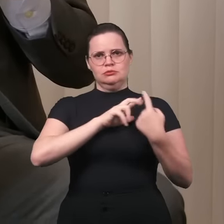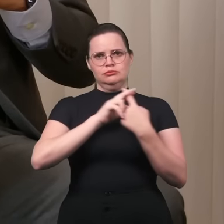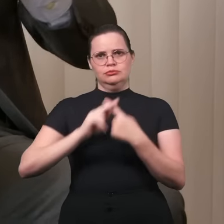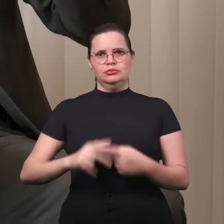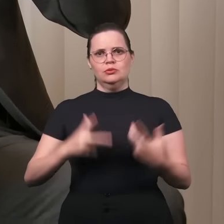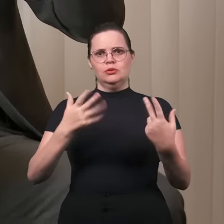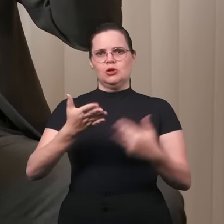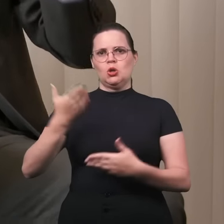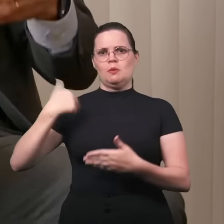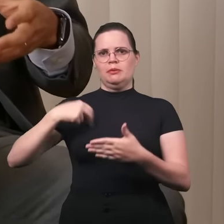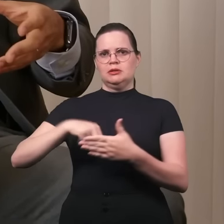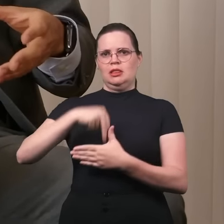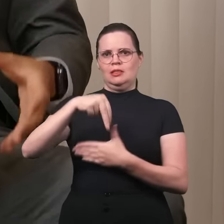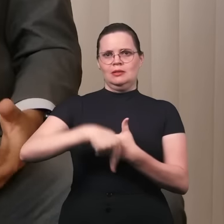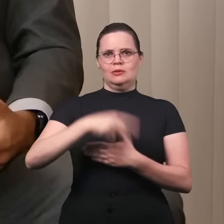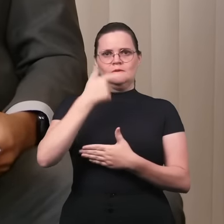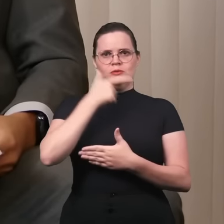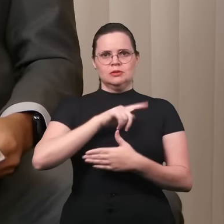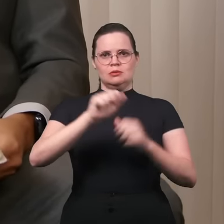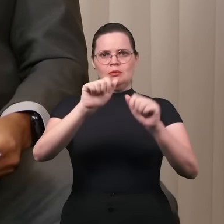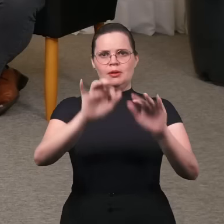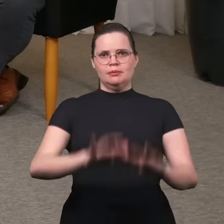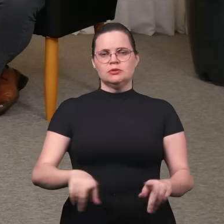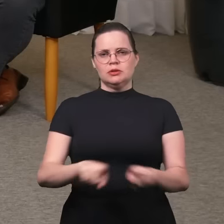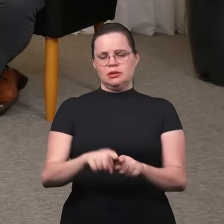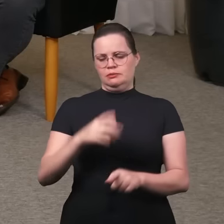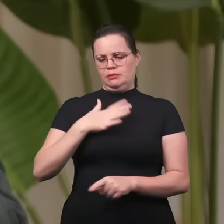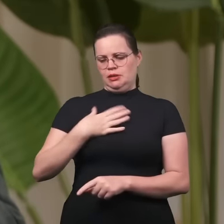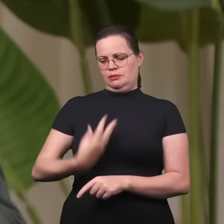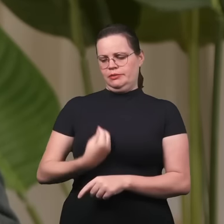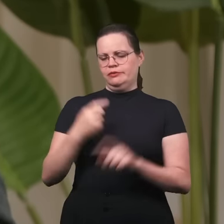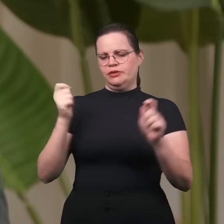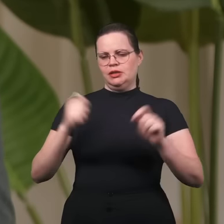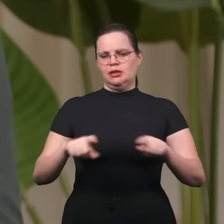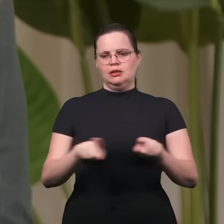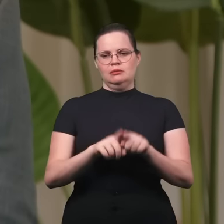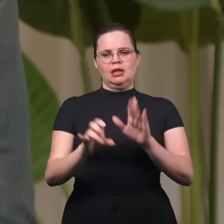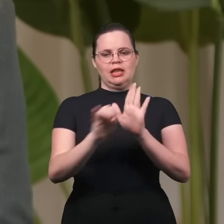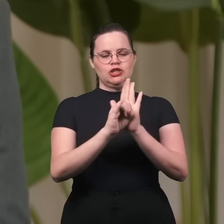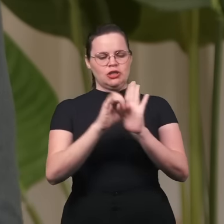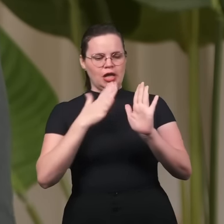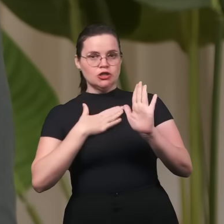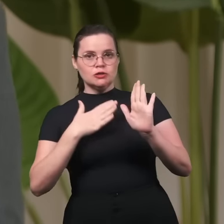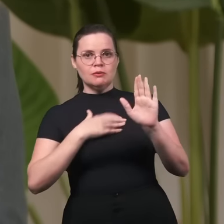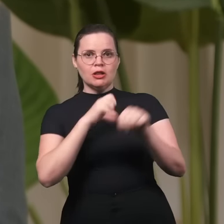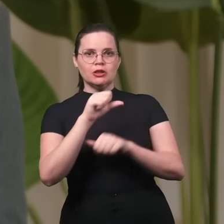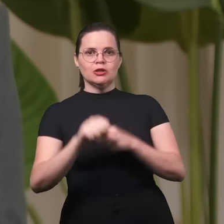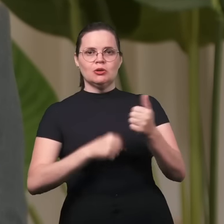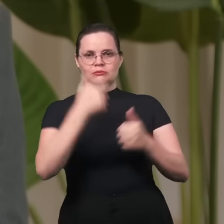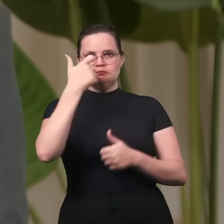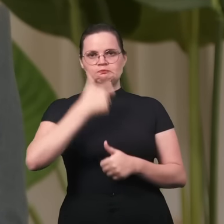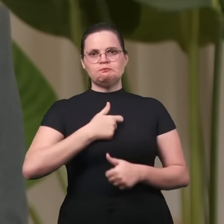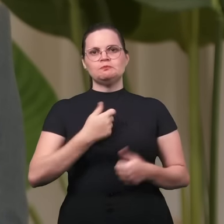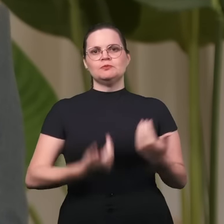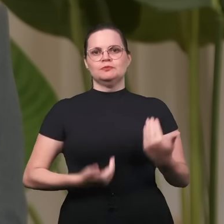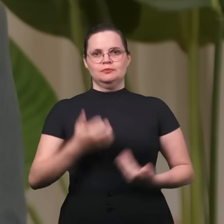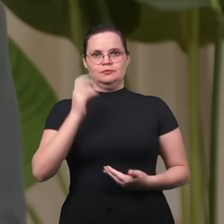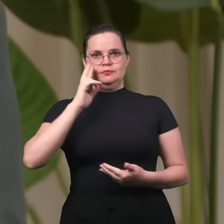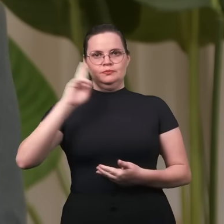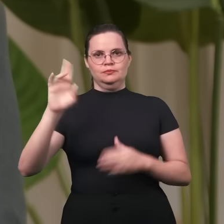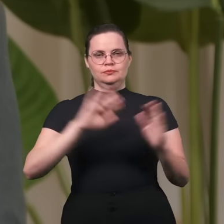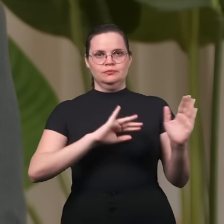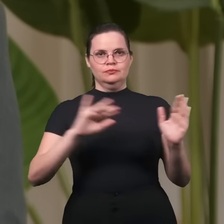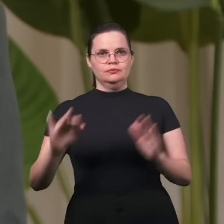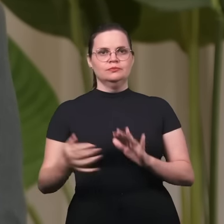em minha vida e me dar essa identidade de um servo. Cada um de nós veio para a obra do Espírito Santo e nós